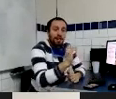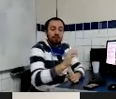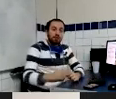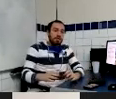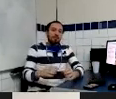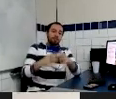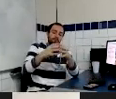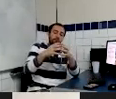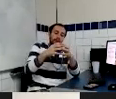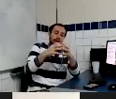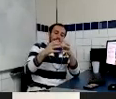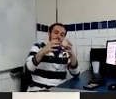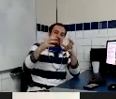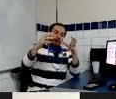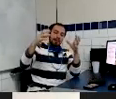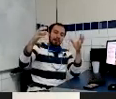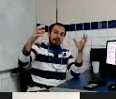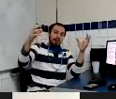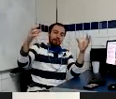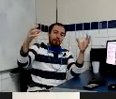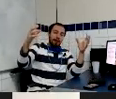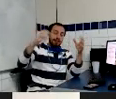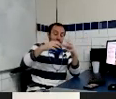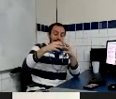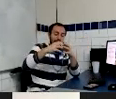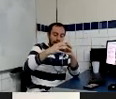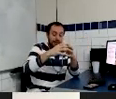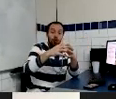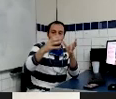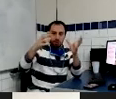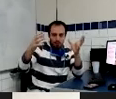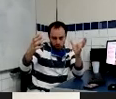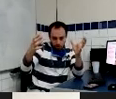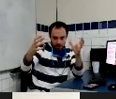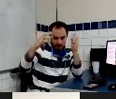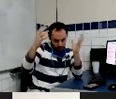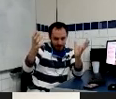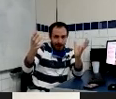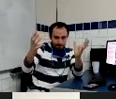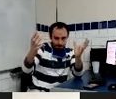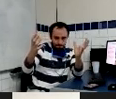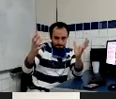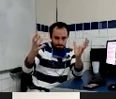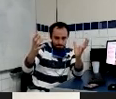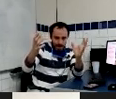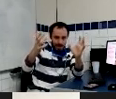Vai acontecer o seguinte. Cada vez mais essa cidade, esse grupo de pessoas vai aumentar.